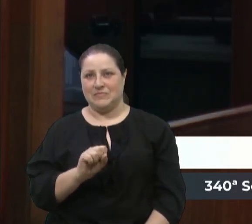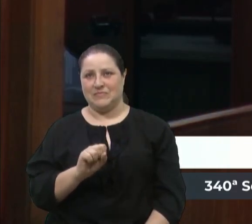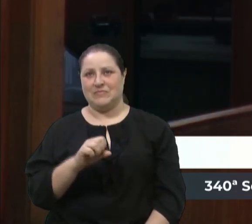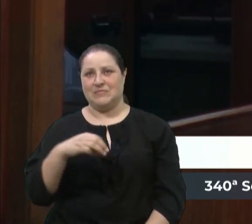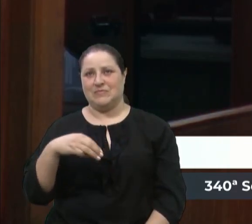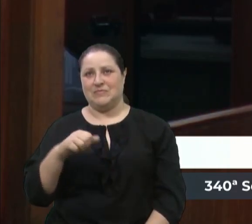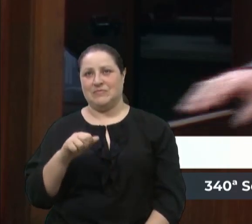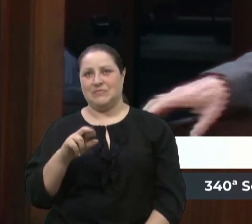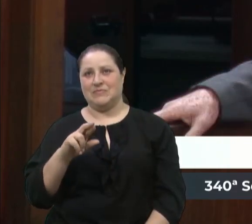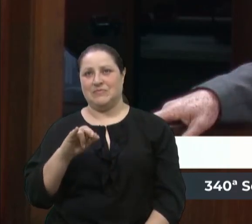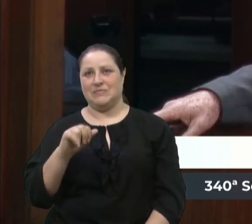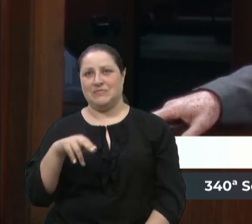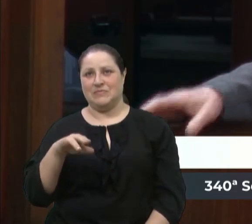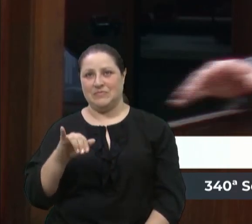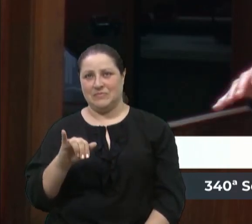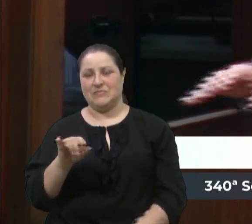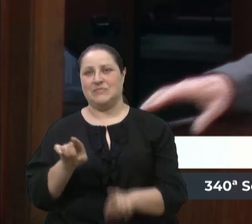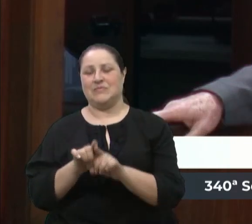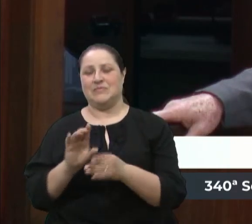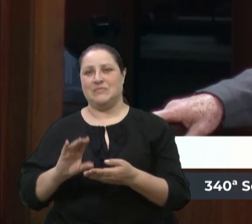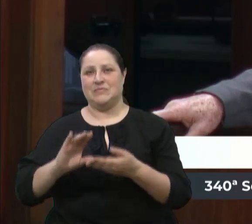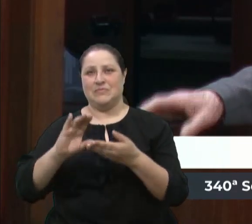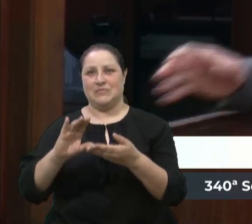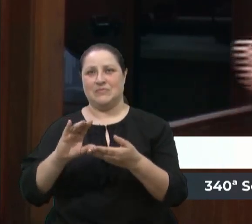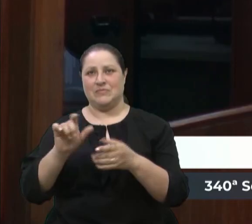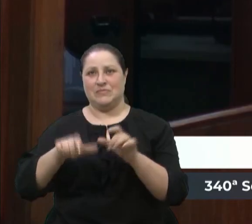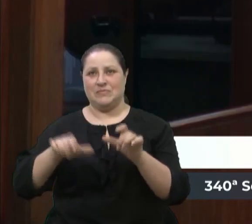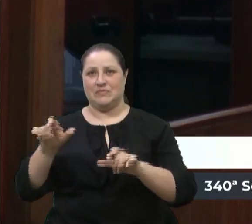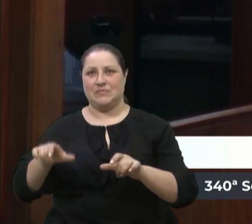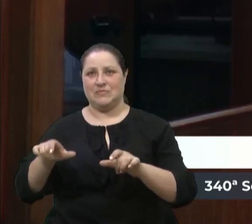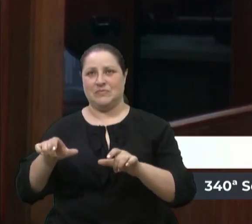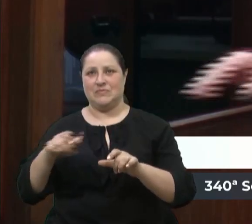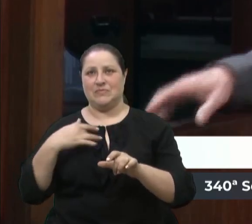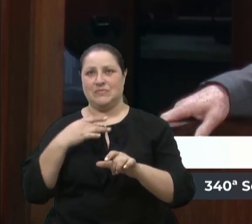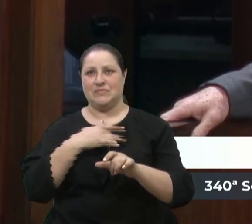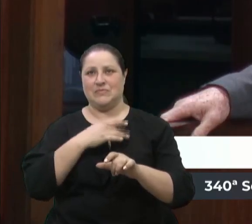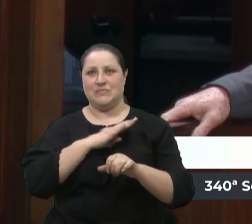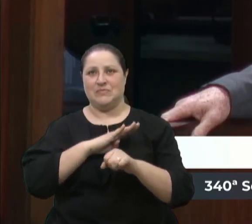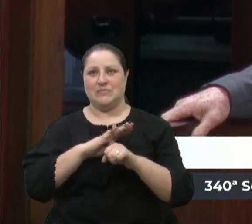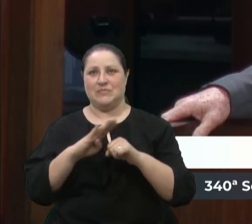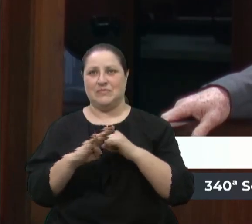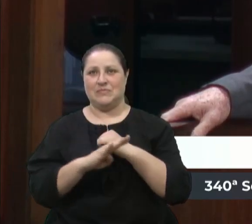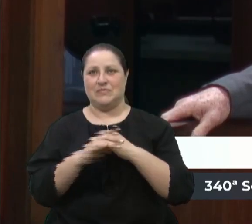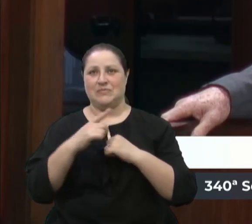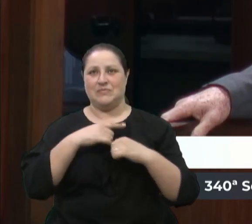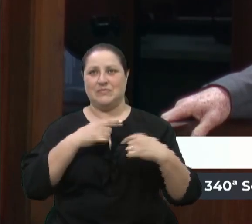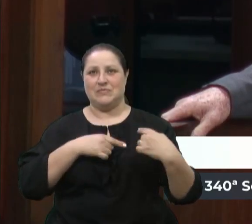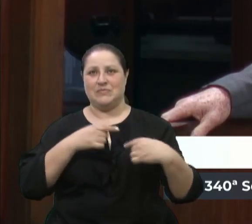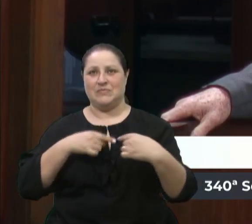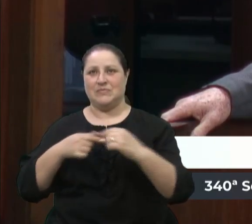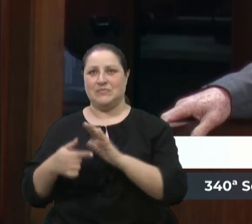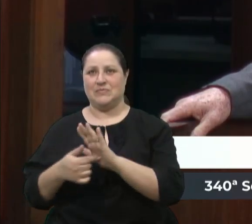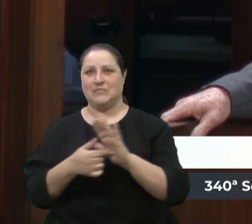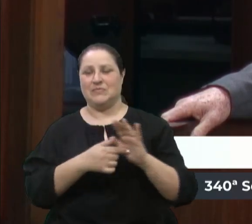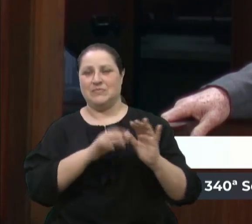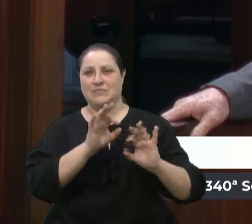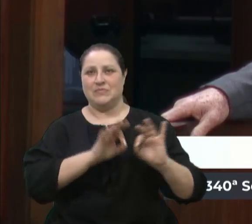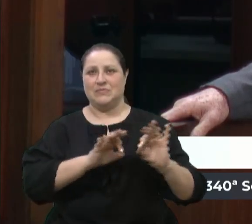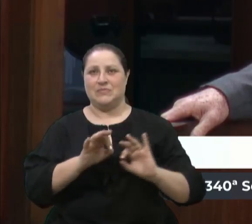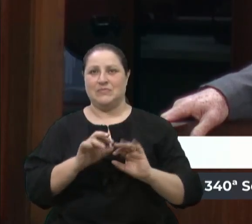do conselheiros da saúde do bairro, e se discutiu e se apresentou o projeto da reforma e